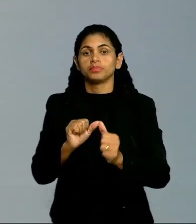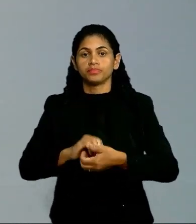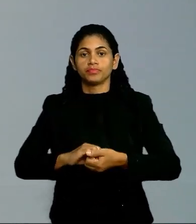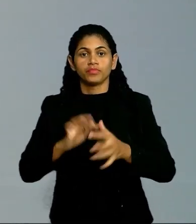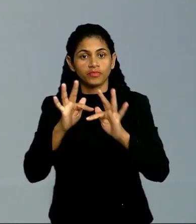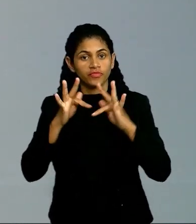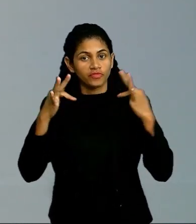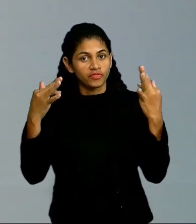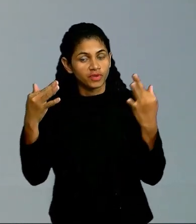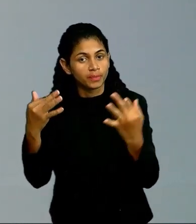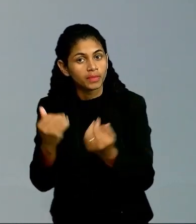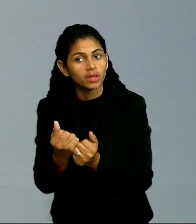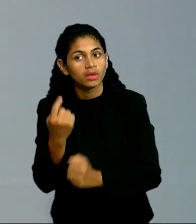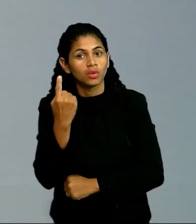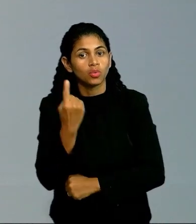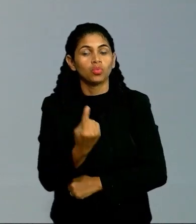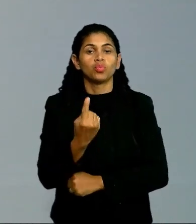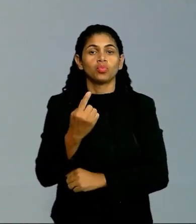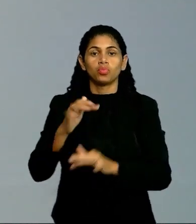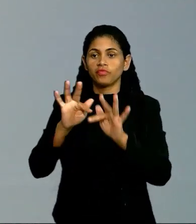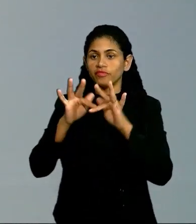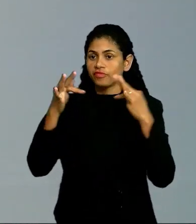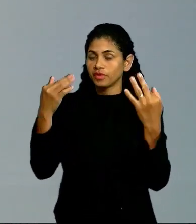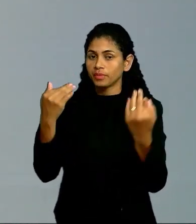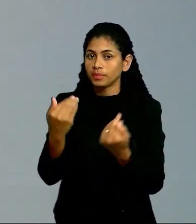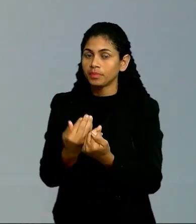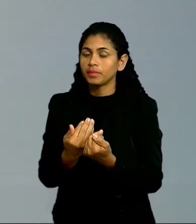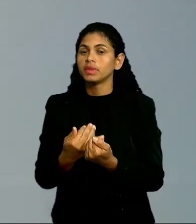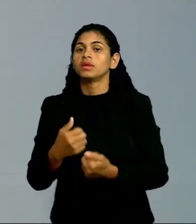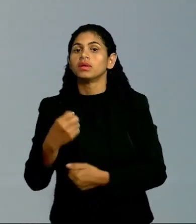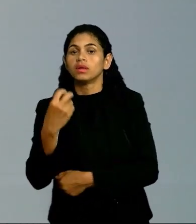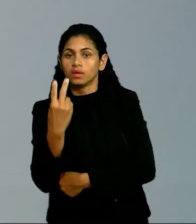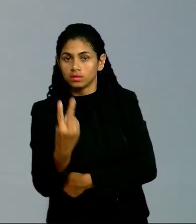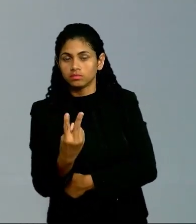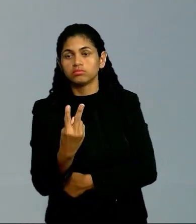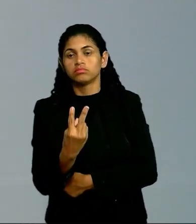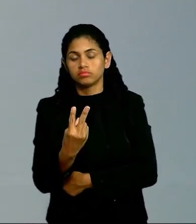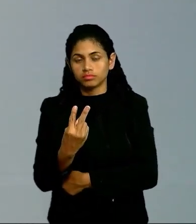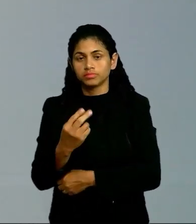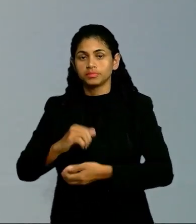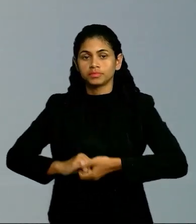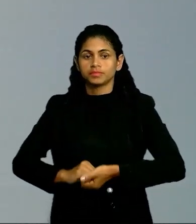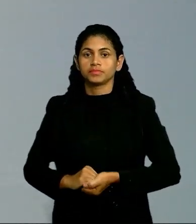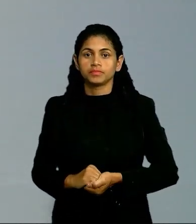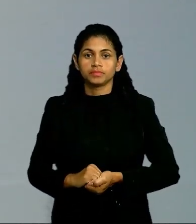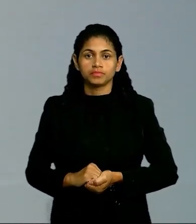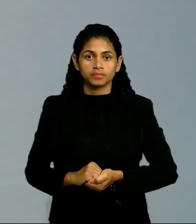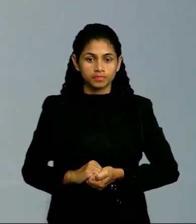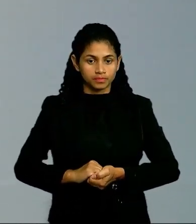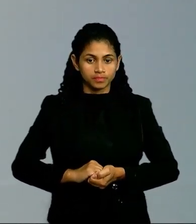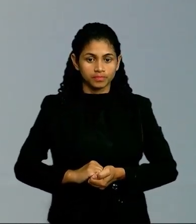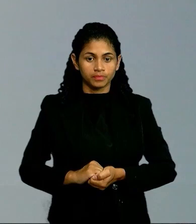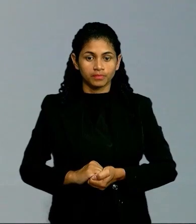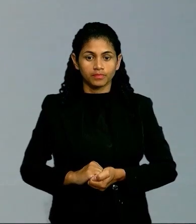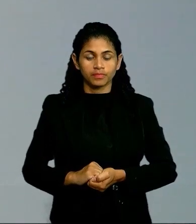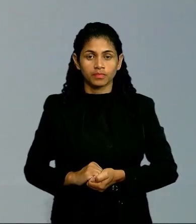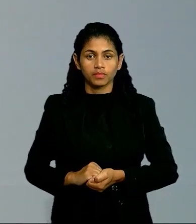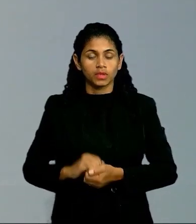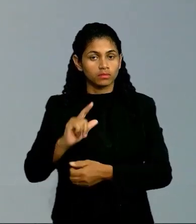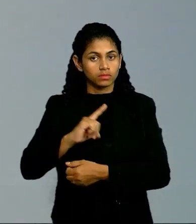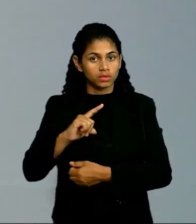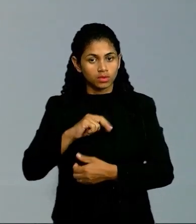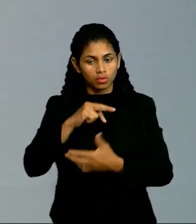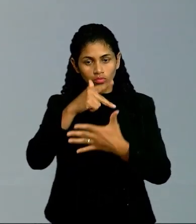1A, 2A, alumínio, zinco e prata, e oxigênio e hidrogênio. O restante é necessário que haja um